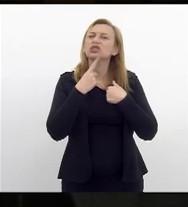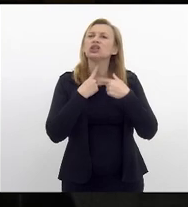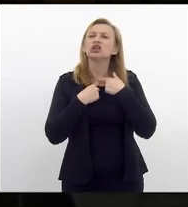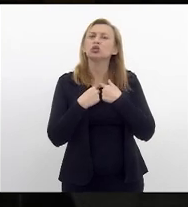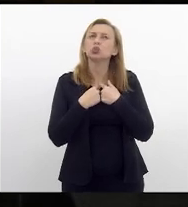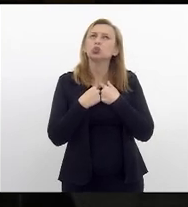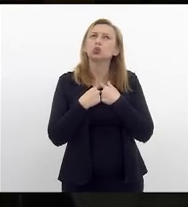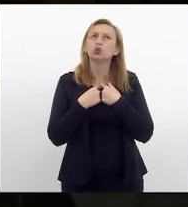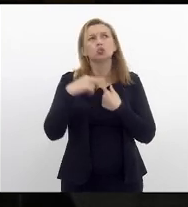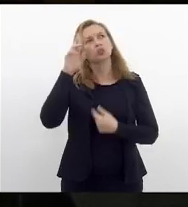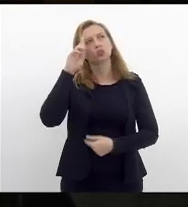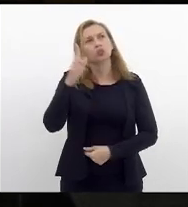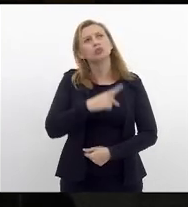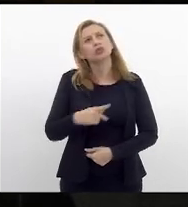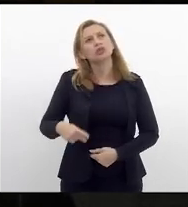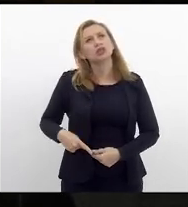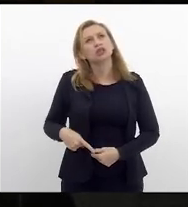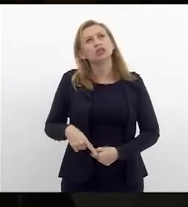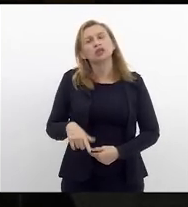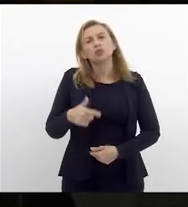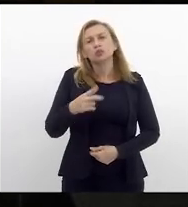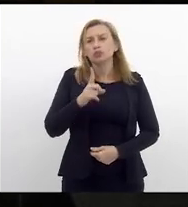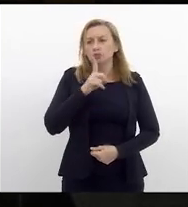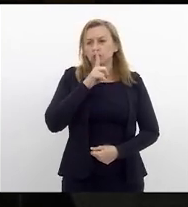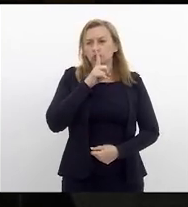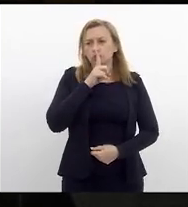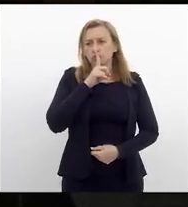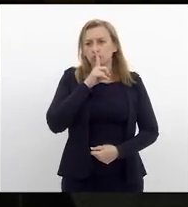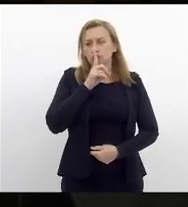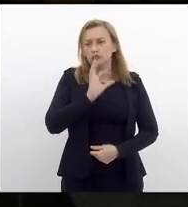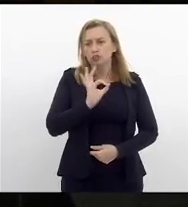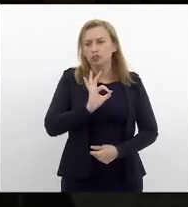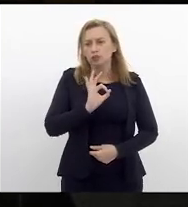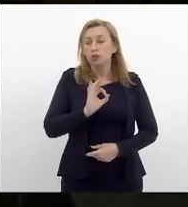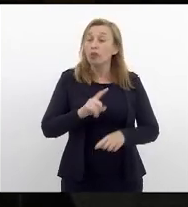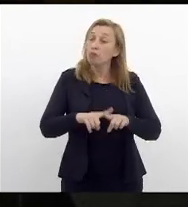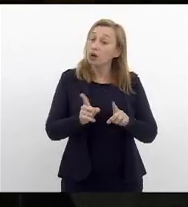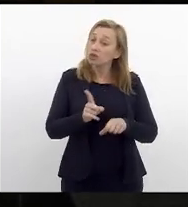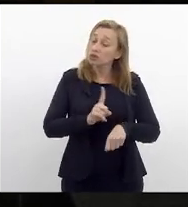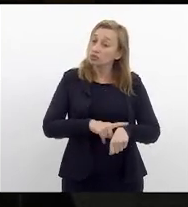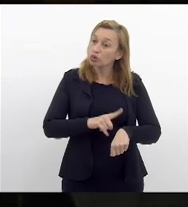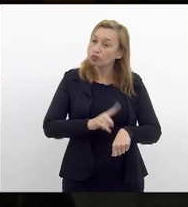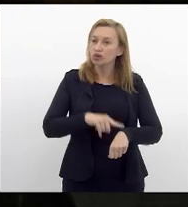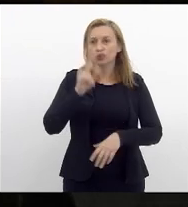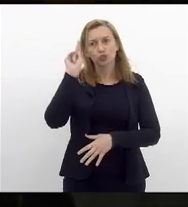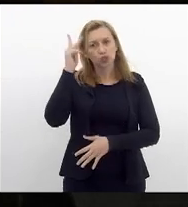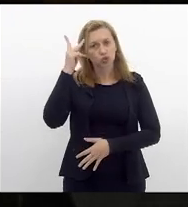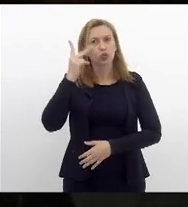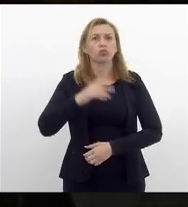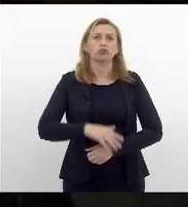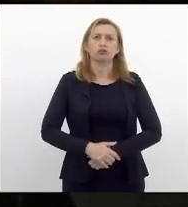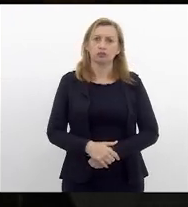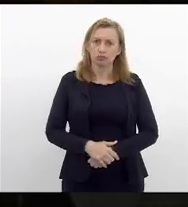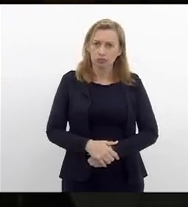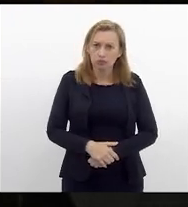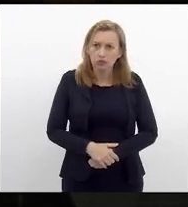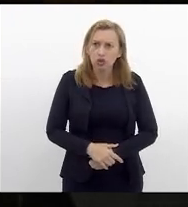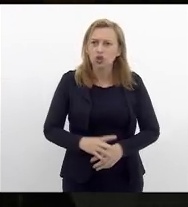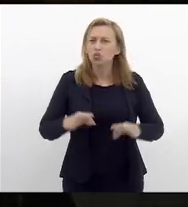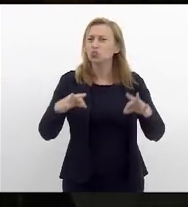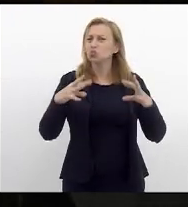presidente, muitas vezes, de me abster para não ser injusto. Mas nesse momento histórico, em que tudo